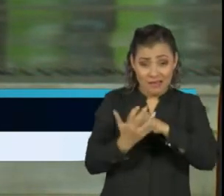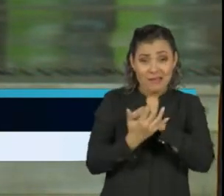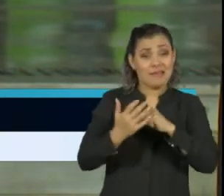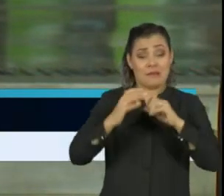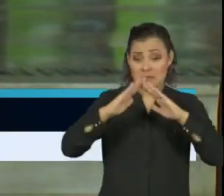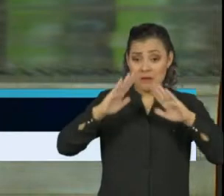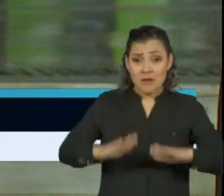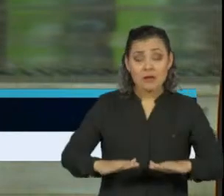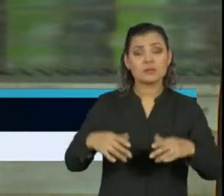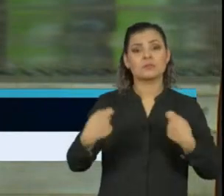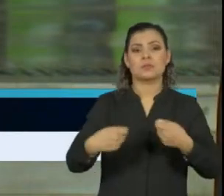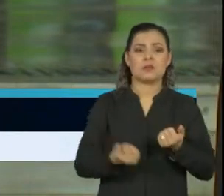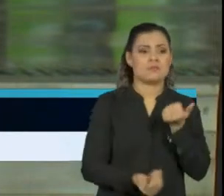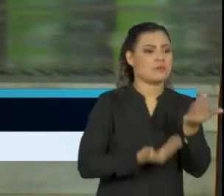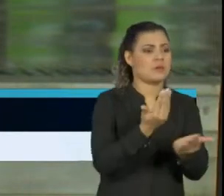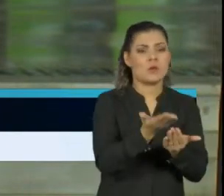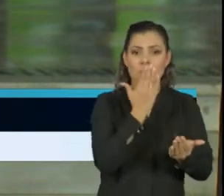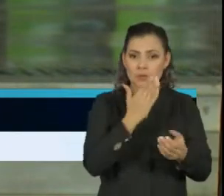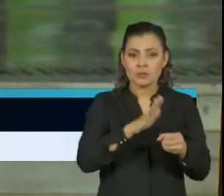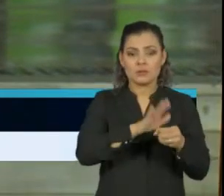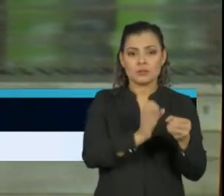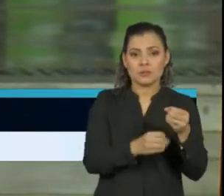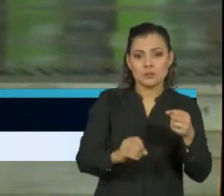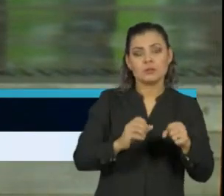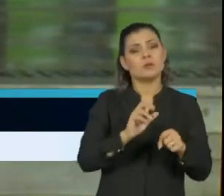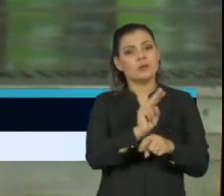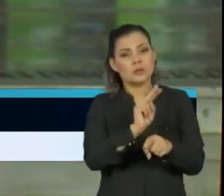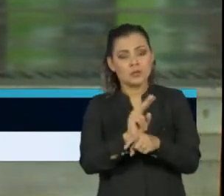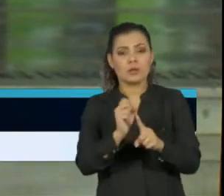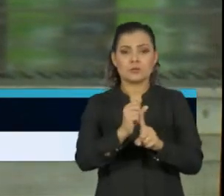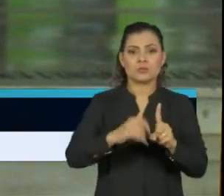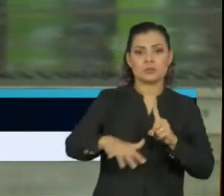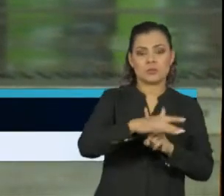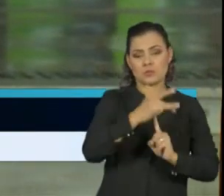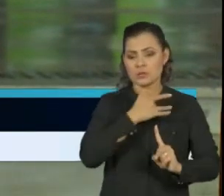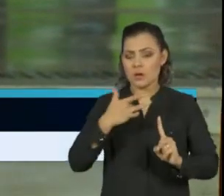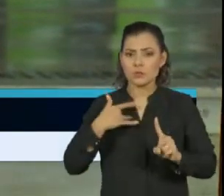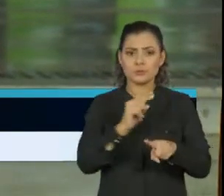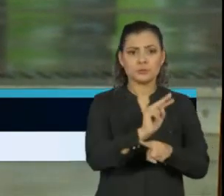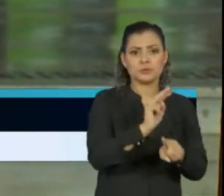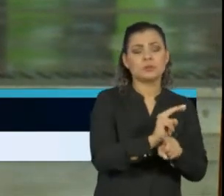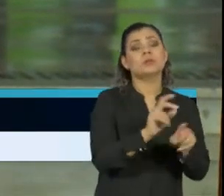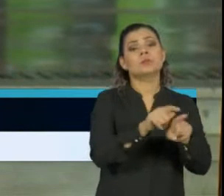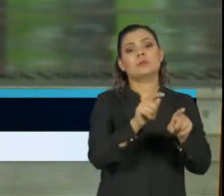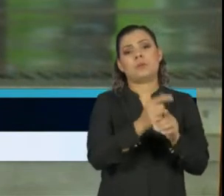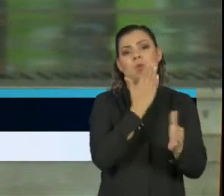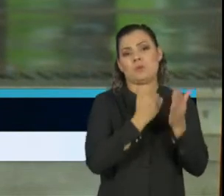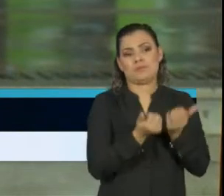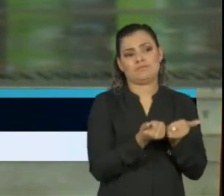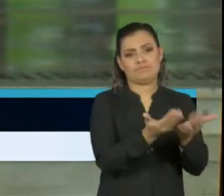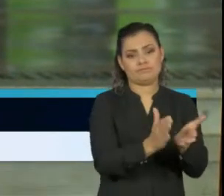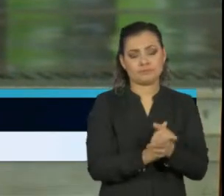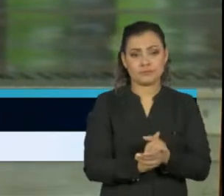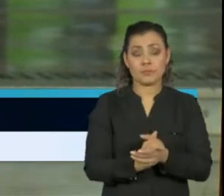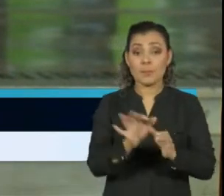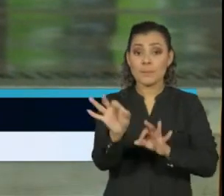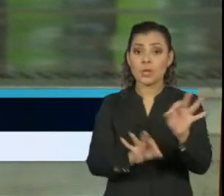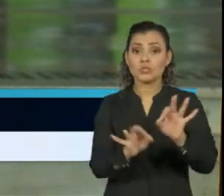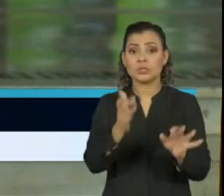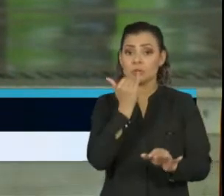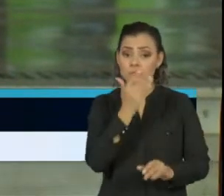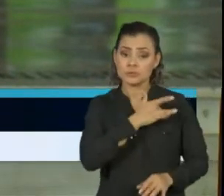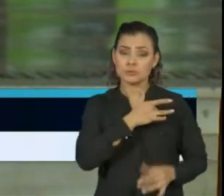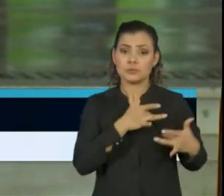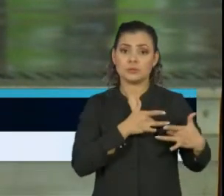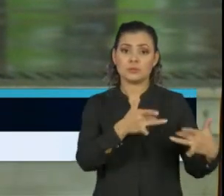segurança alimentar, sanitária, social e socioeconômica. O programa Alimento Solidário